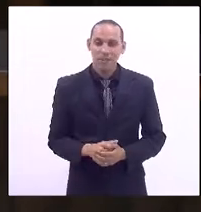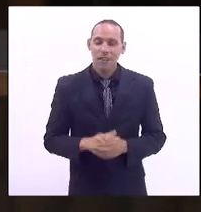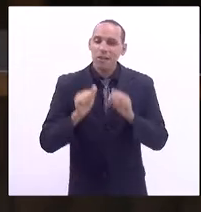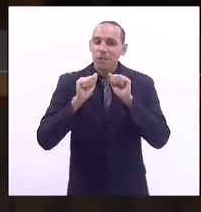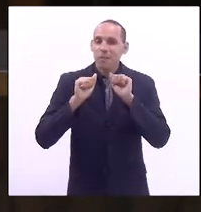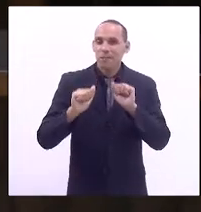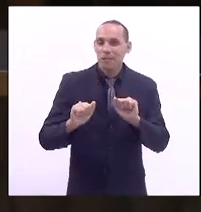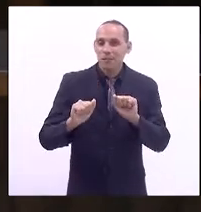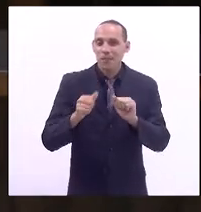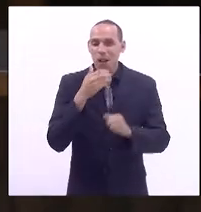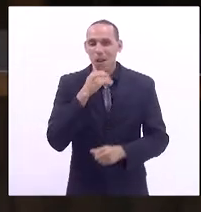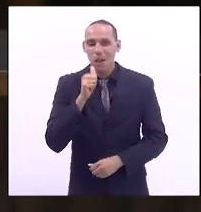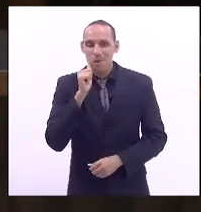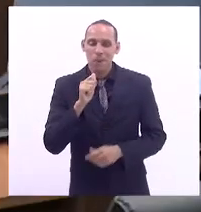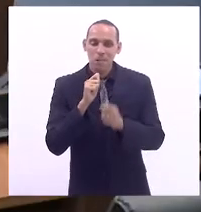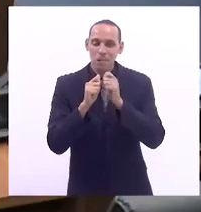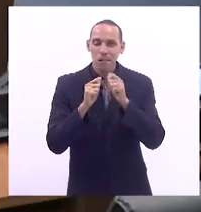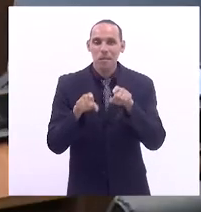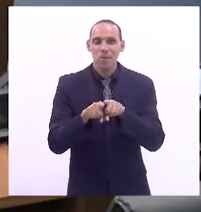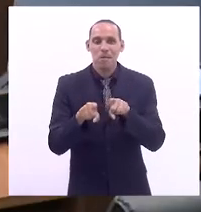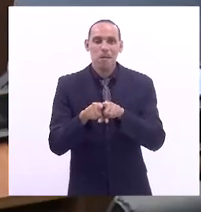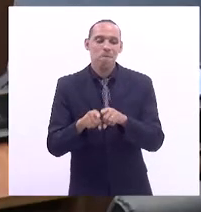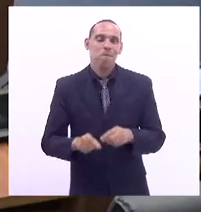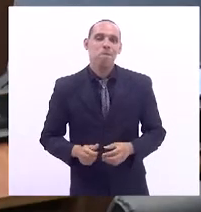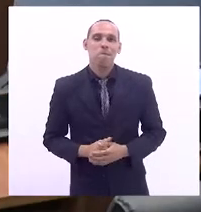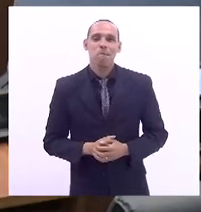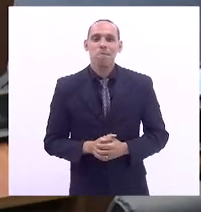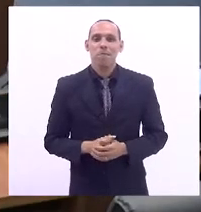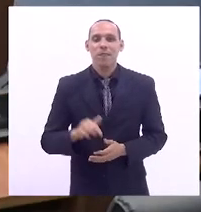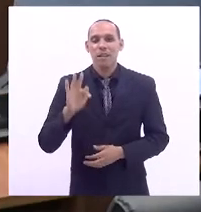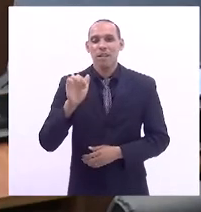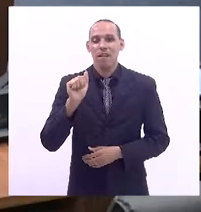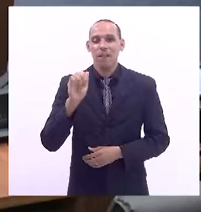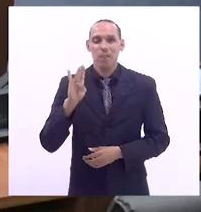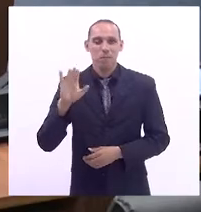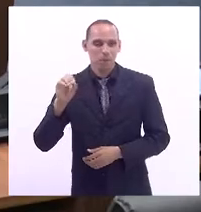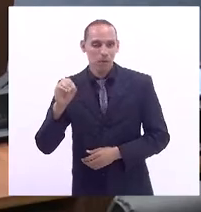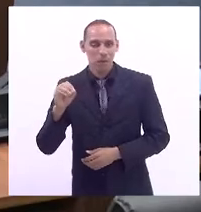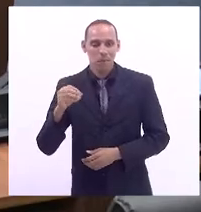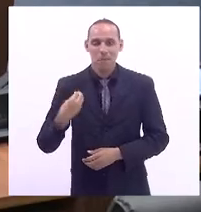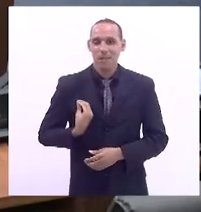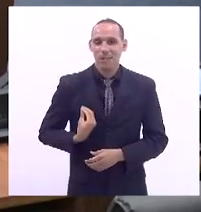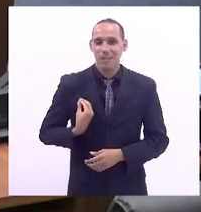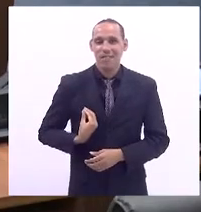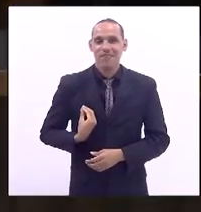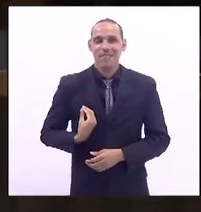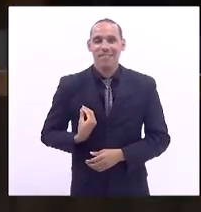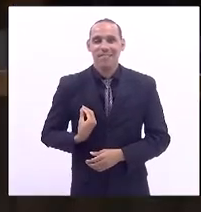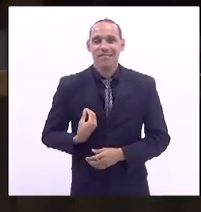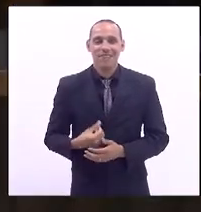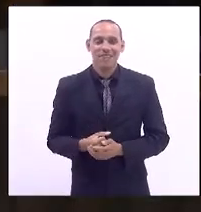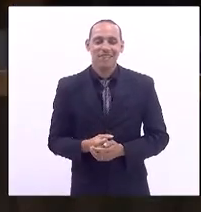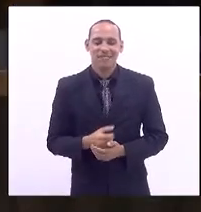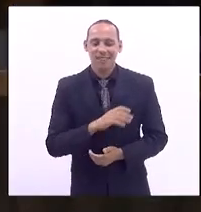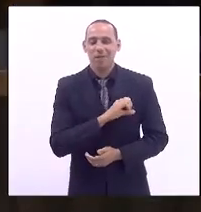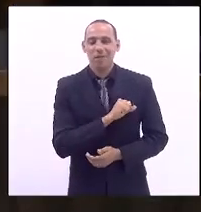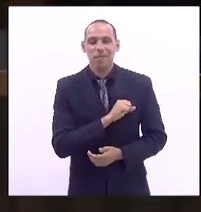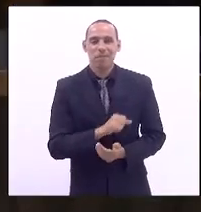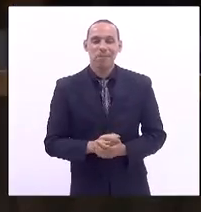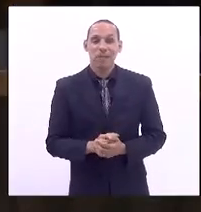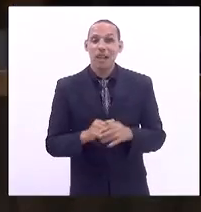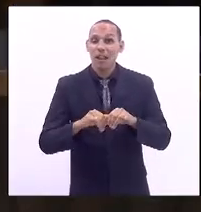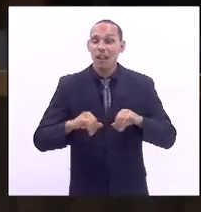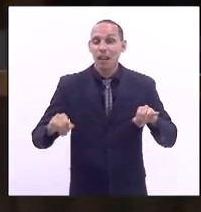acessórios e imprensa Sim Fábio Silva presente querido Fábio Silva